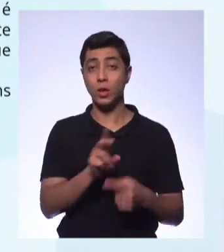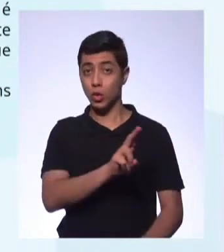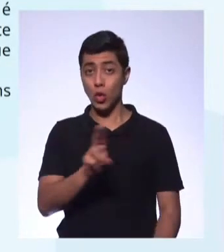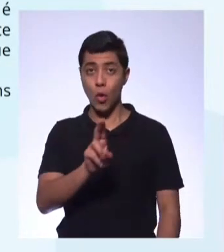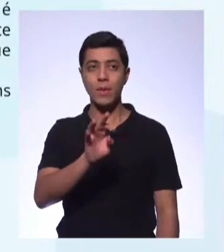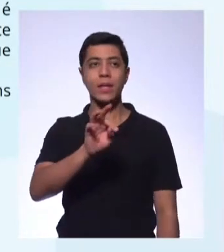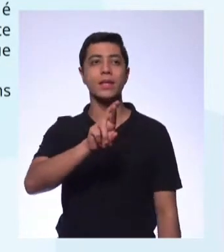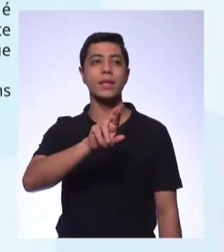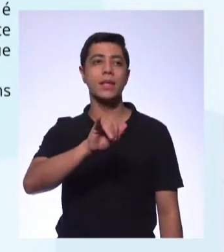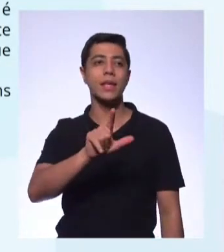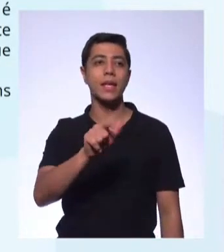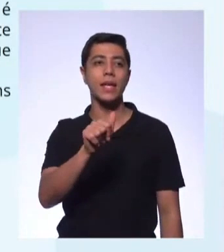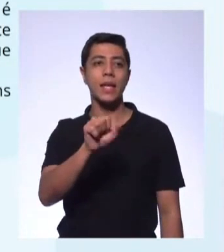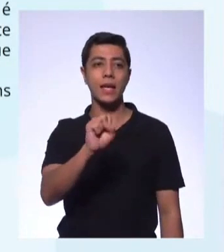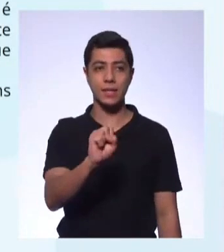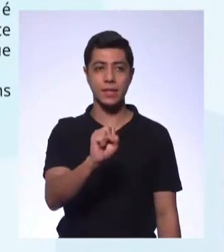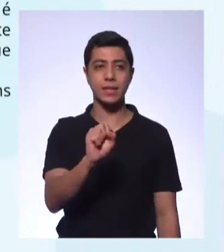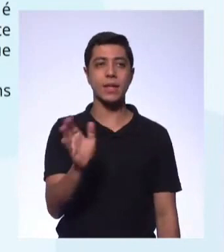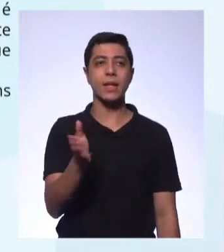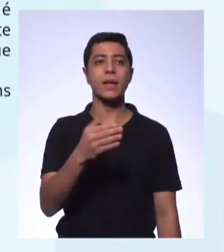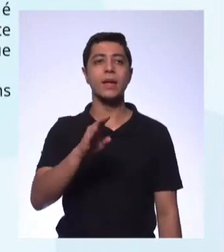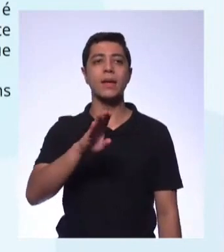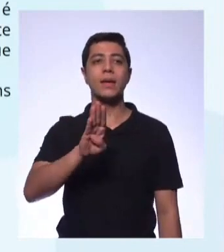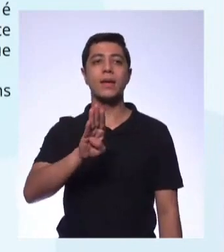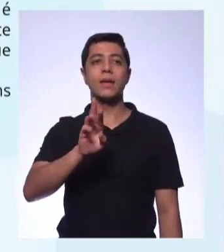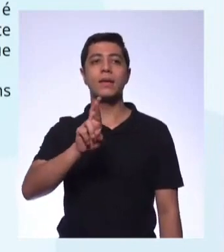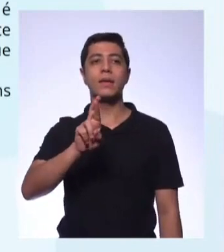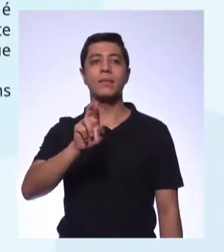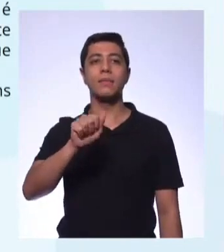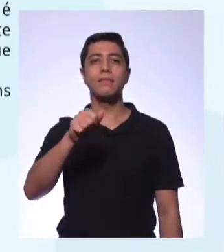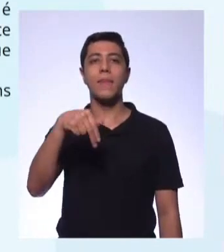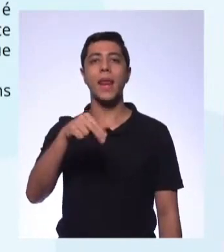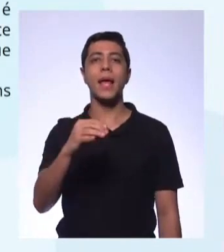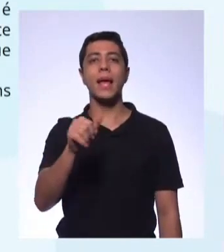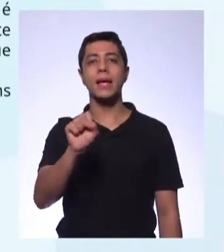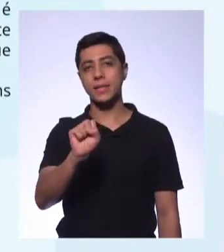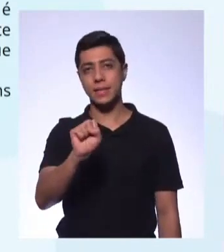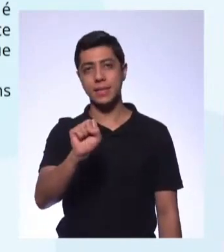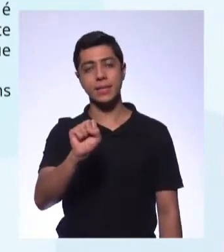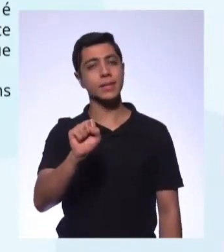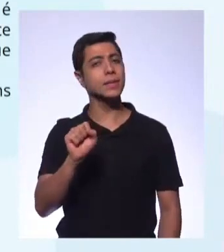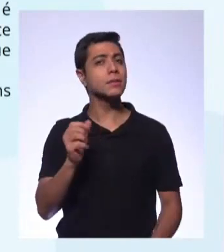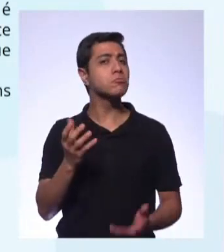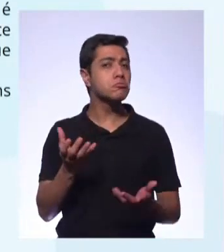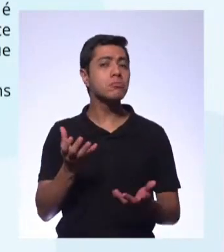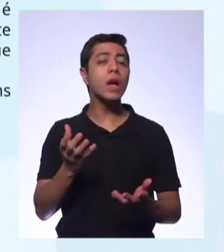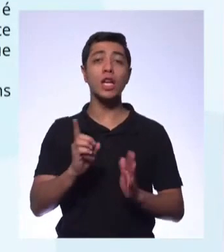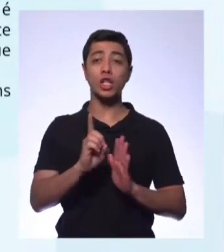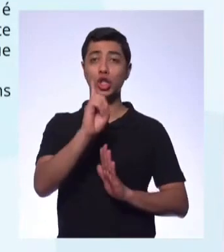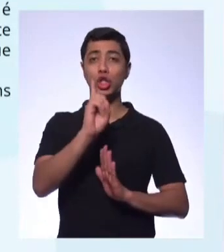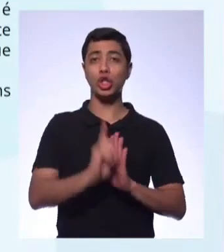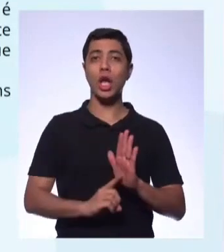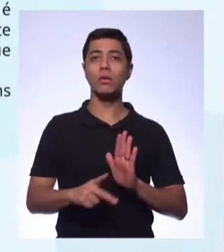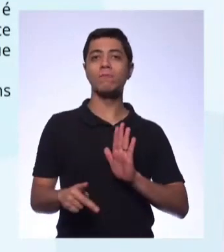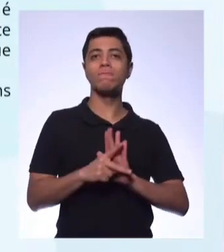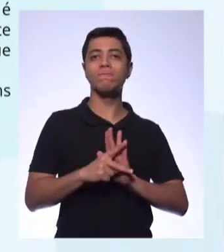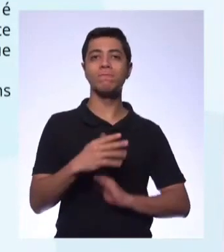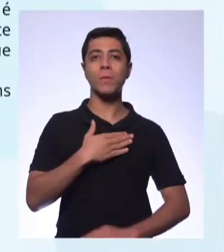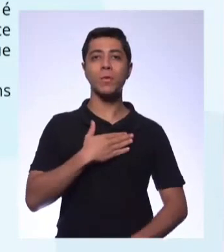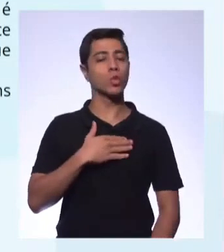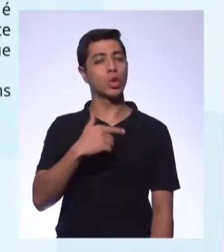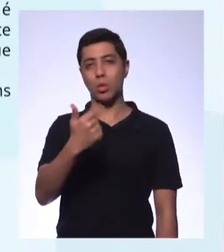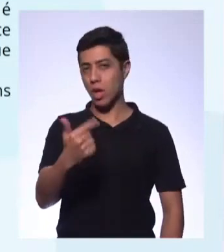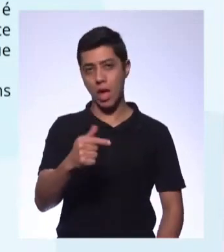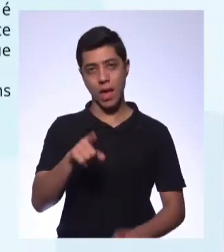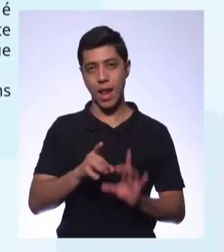direito autoral. Vocês podem observar aí, né, pesquisar trilhas brancas, né, na internet, que são livres de direito autoral. E vocês podem ver aí